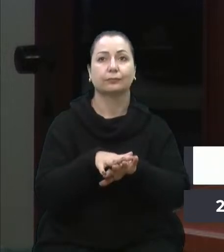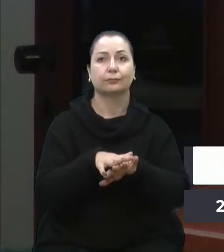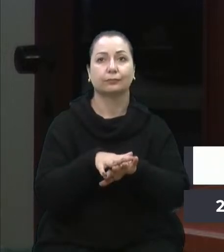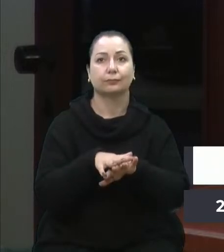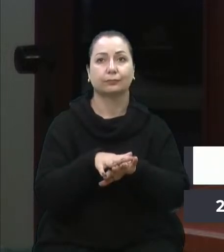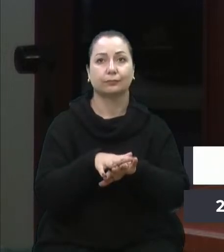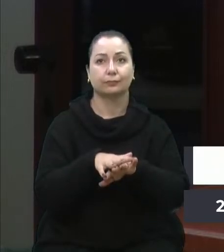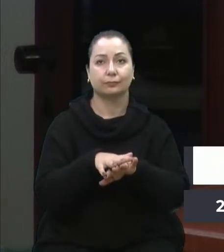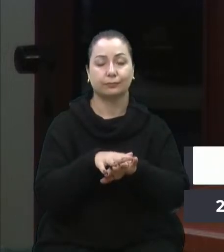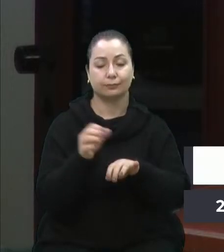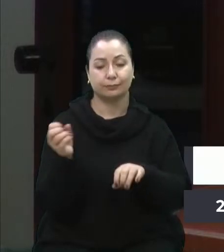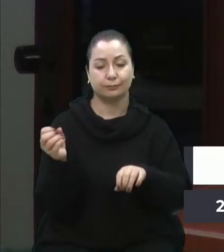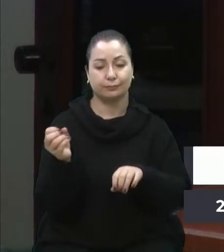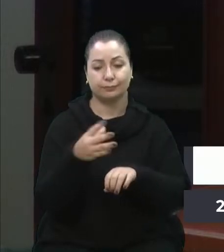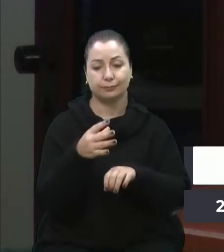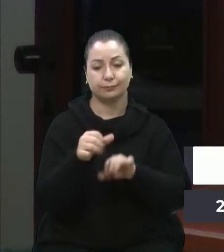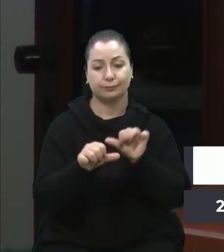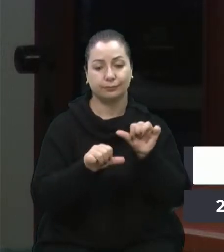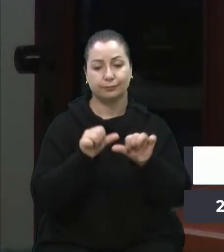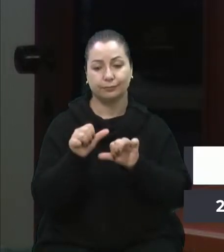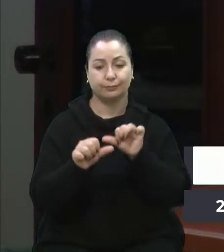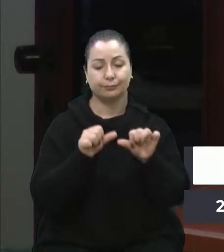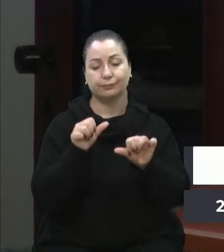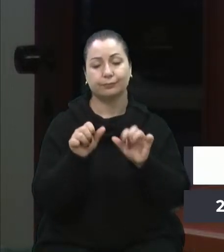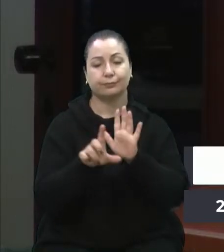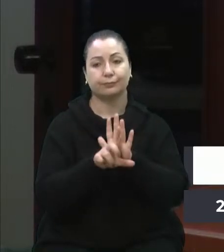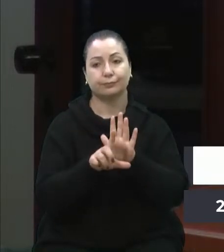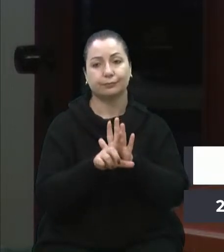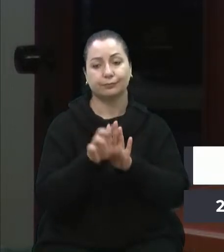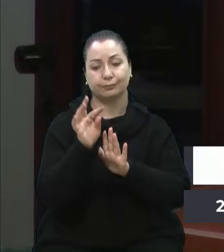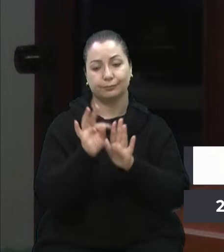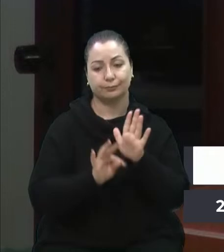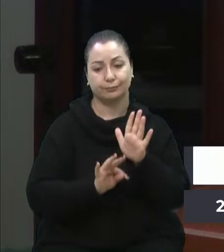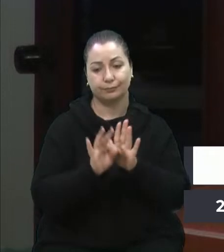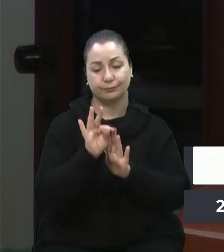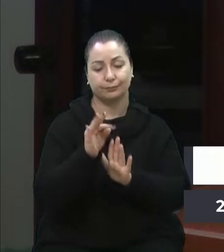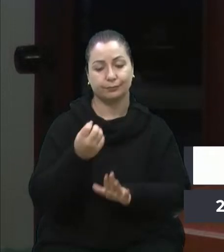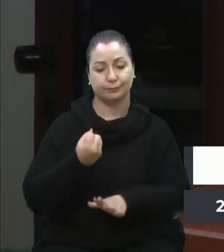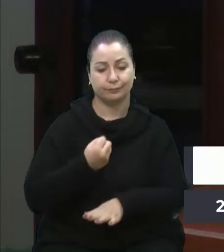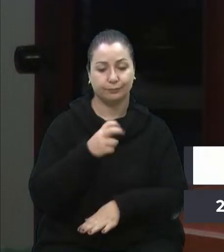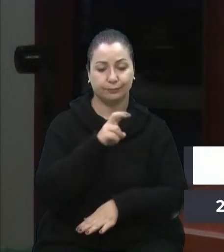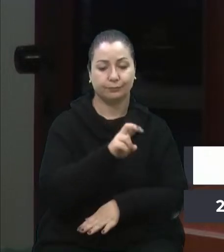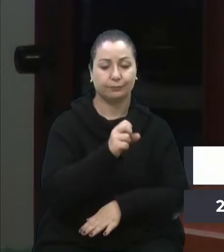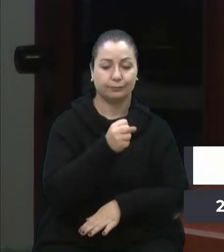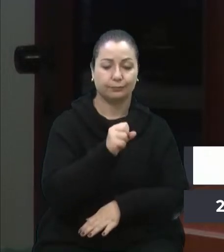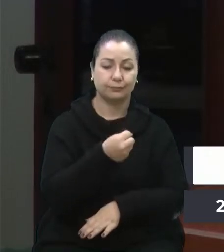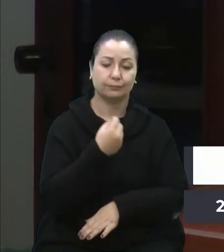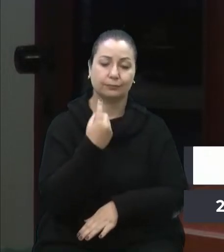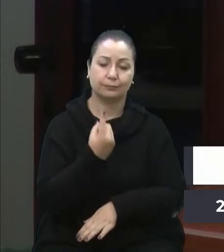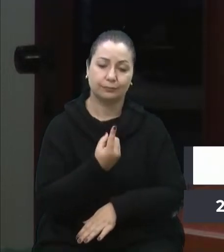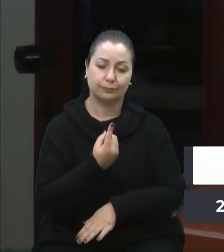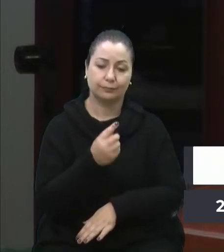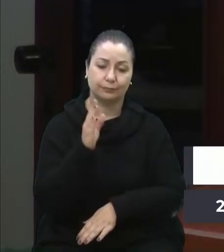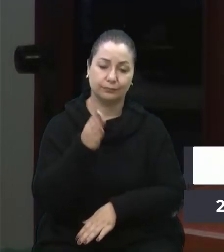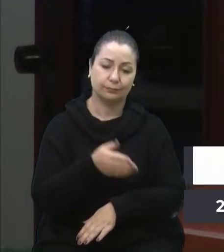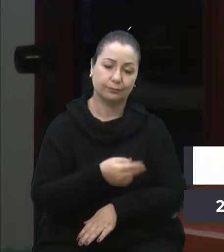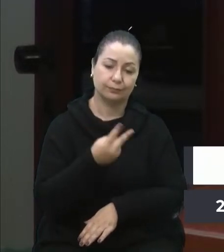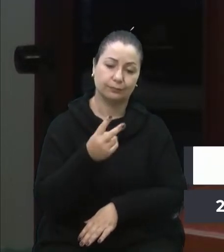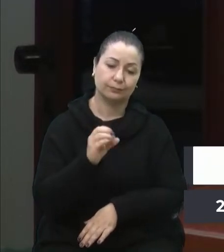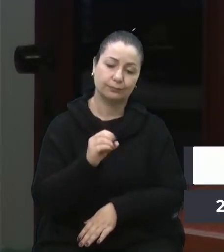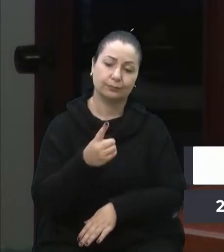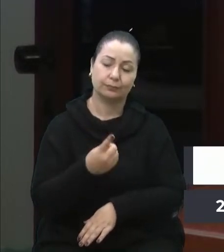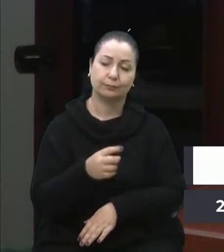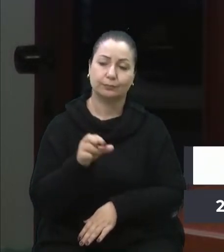novéis modificações legislativas textuais da Lei número 581/2019 aos diplomas orçamentários